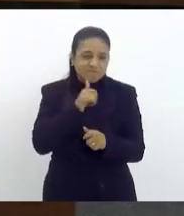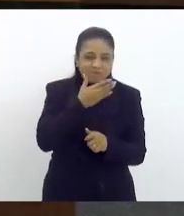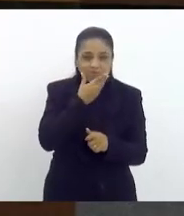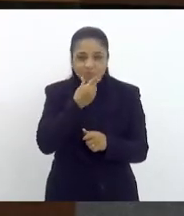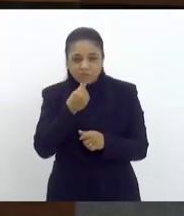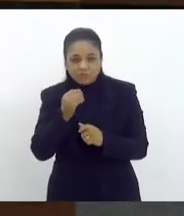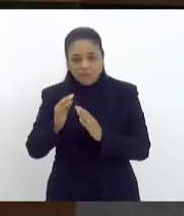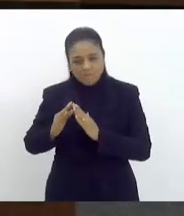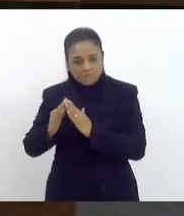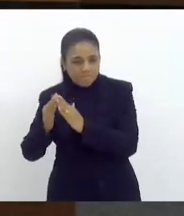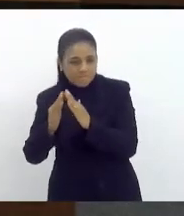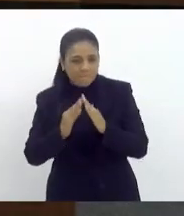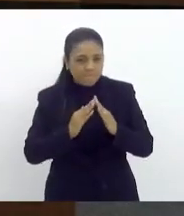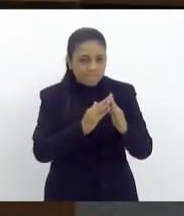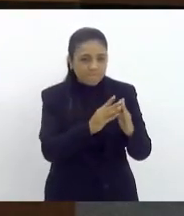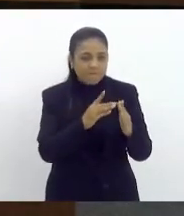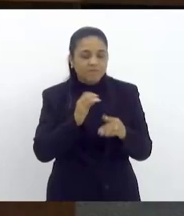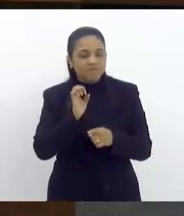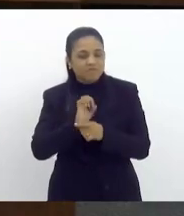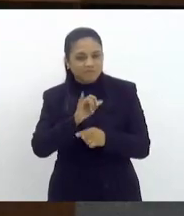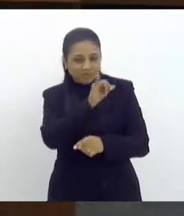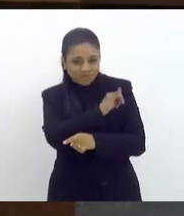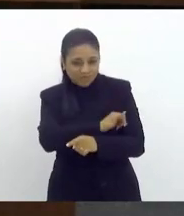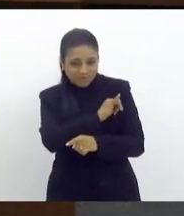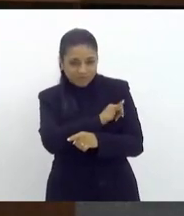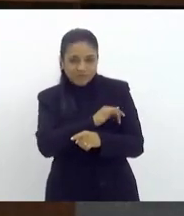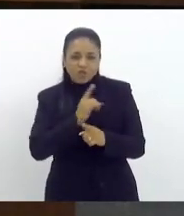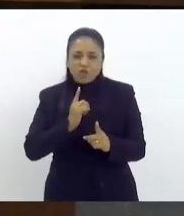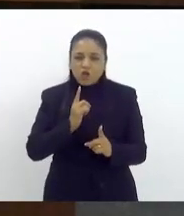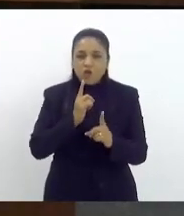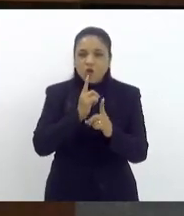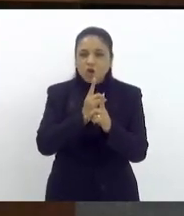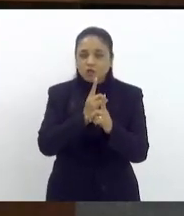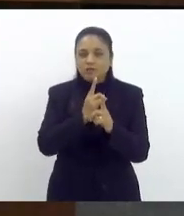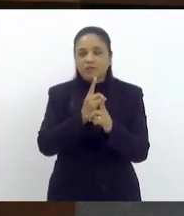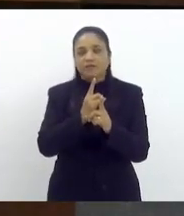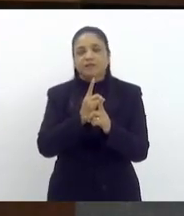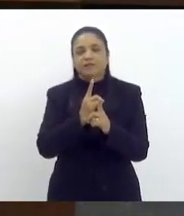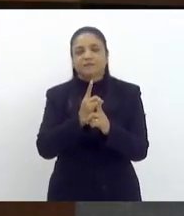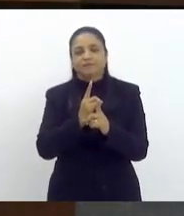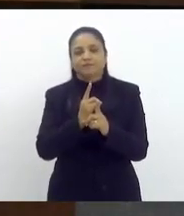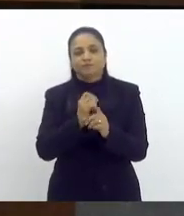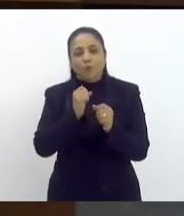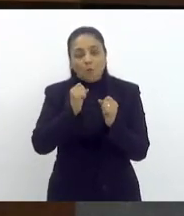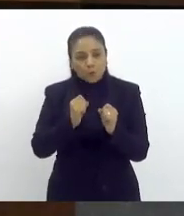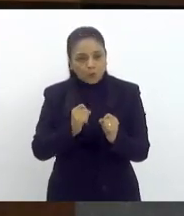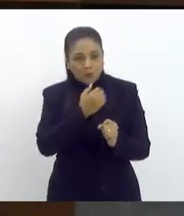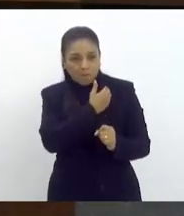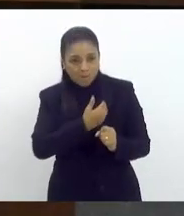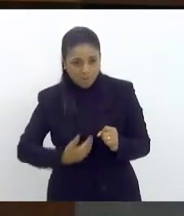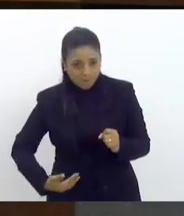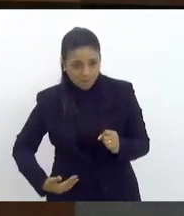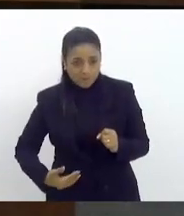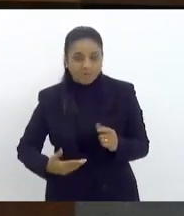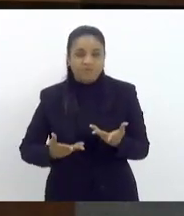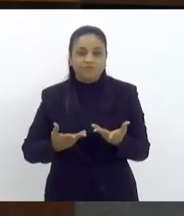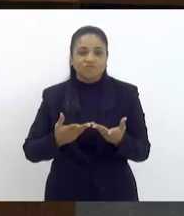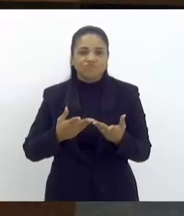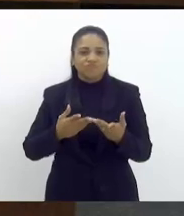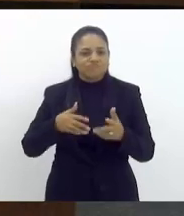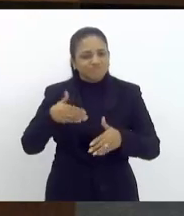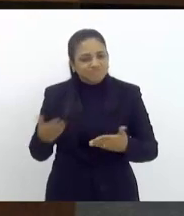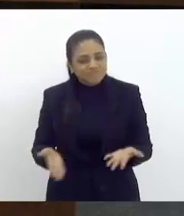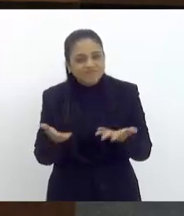estado do Rio de Janeiro possam agora encontrar o poder público ter algum incentivo para a continuidade das suas